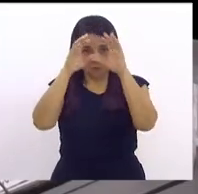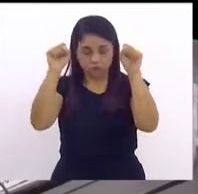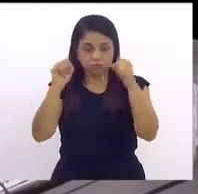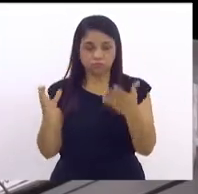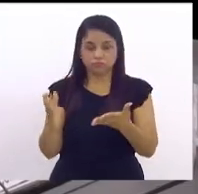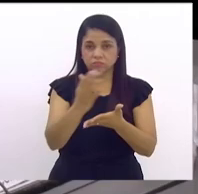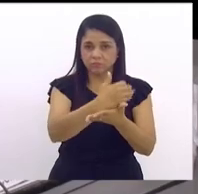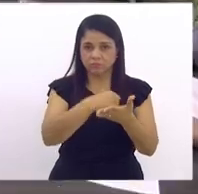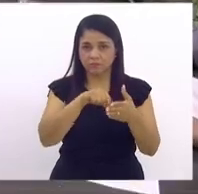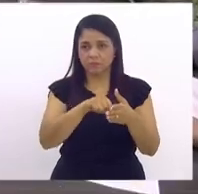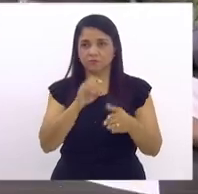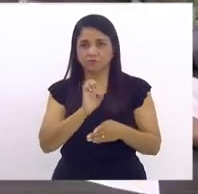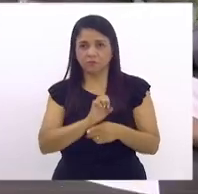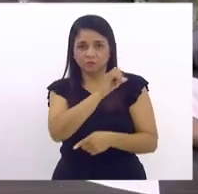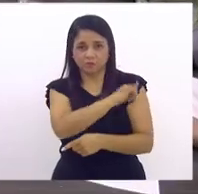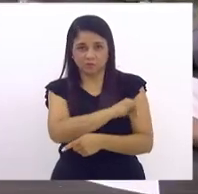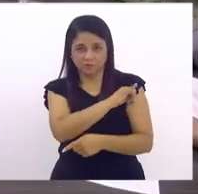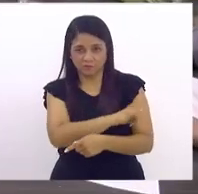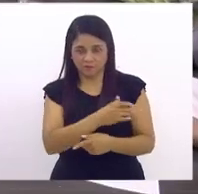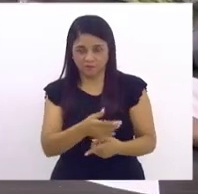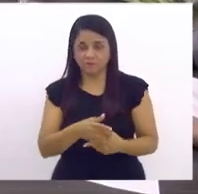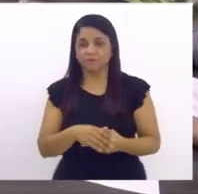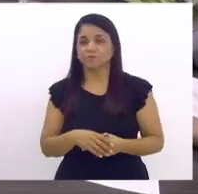discutir? Senhor presidente,